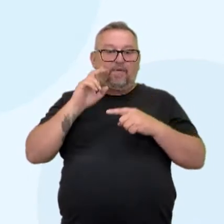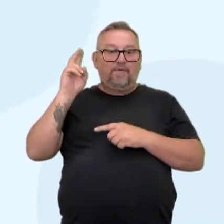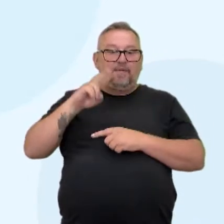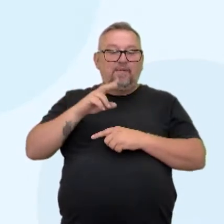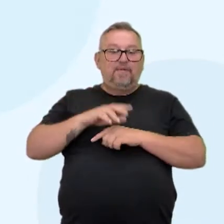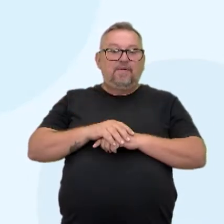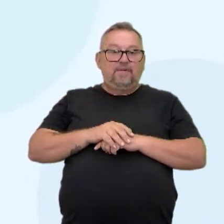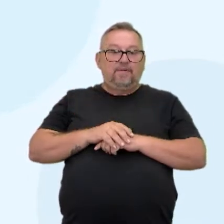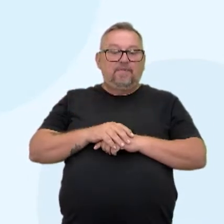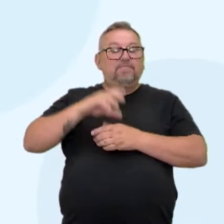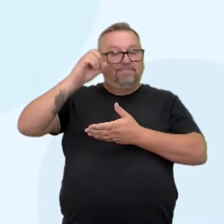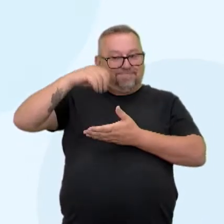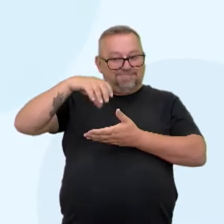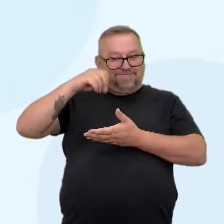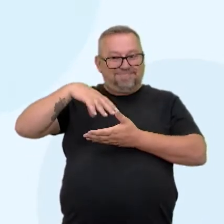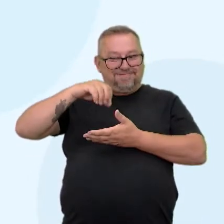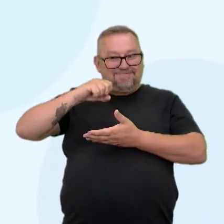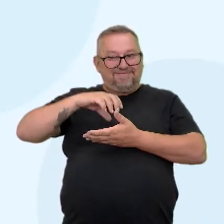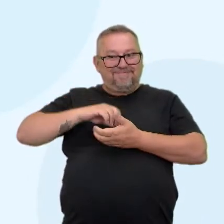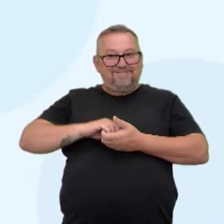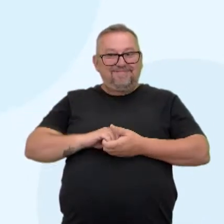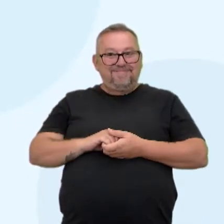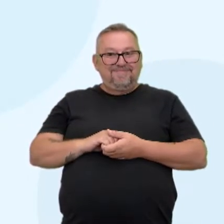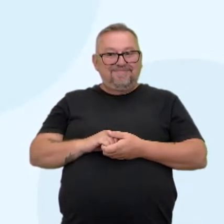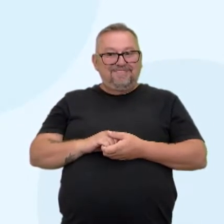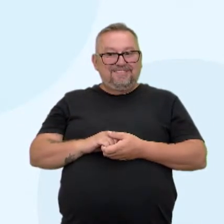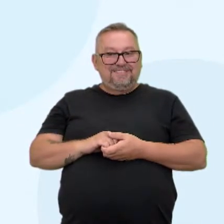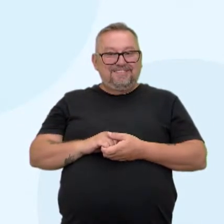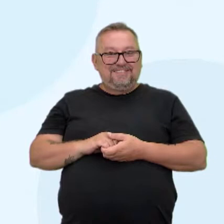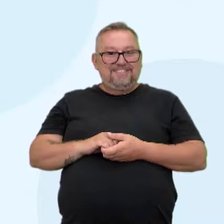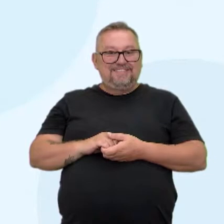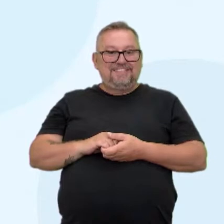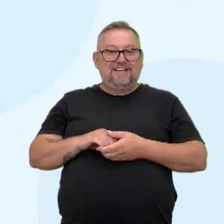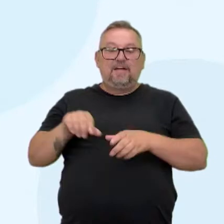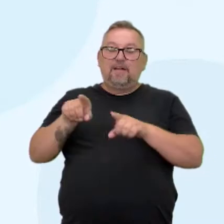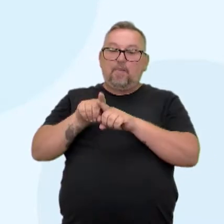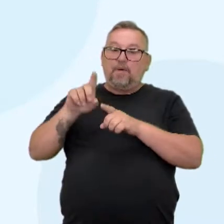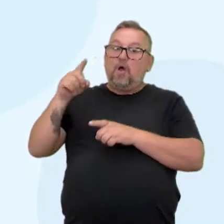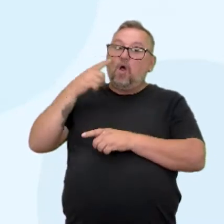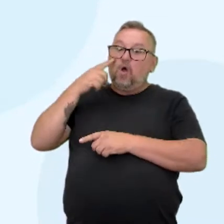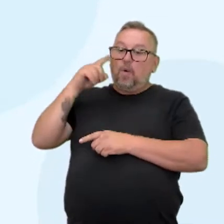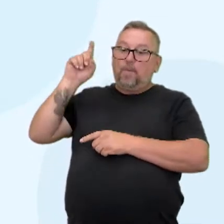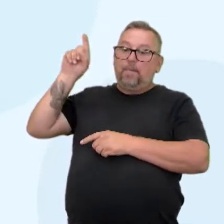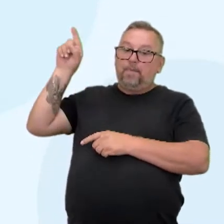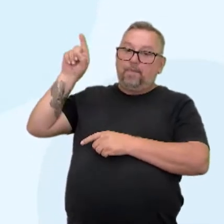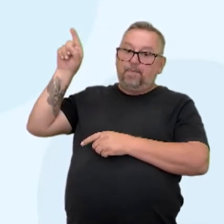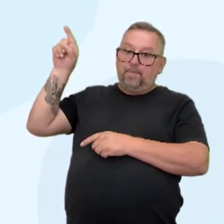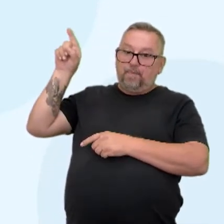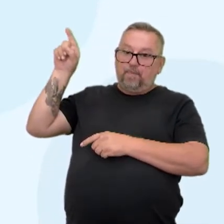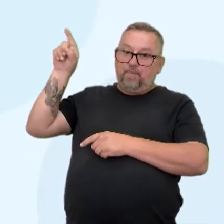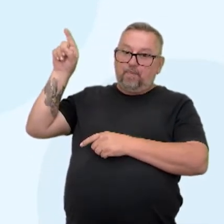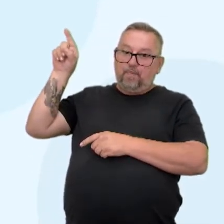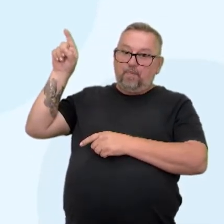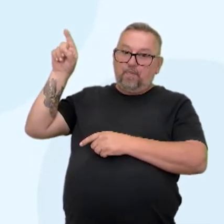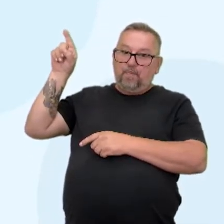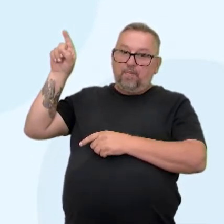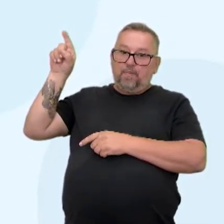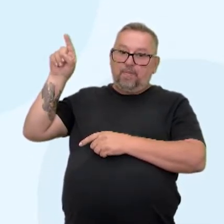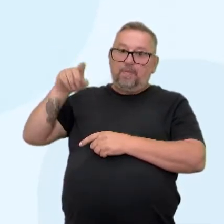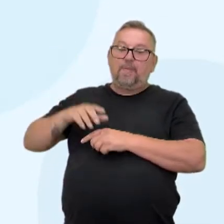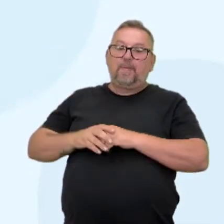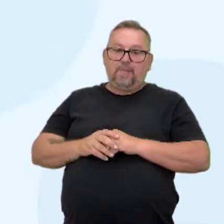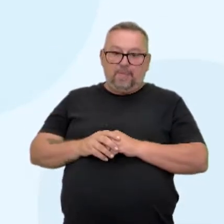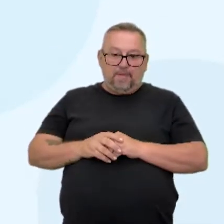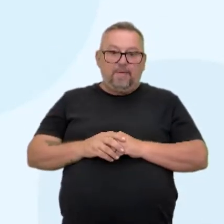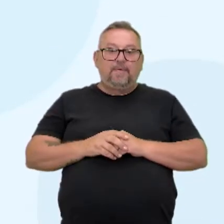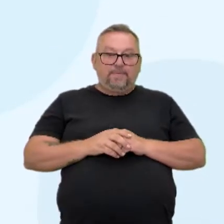pode dar um print, também está disponível no nosso material, tá certo? E lembrando que o aprofundamento é de linguagens e suas tecnologias, hashtag Se